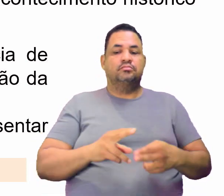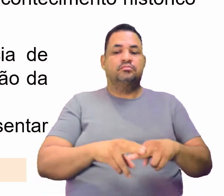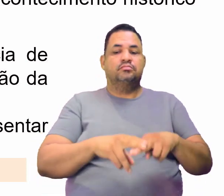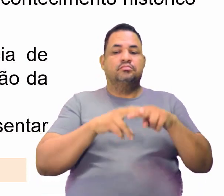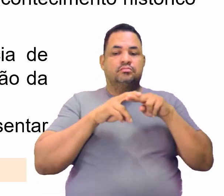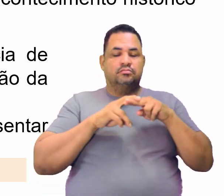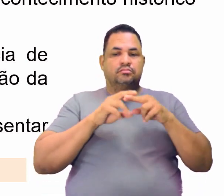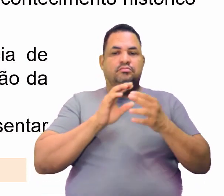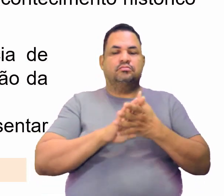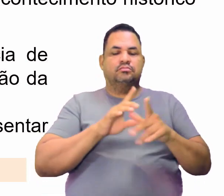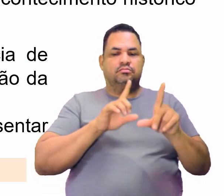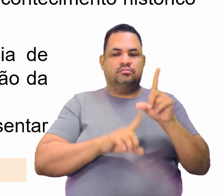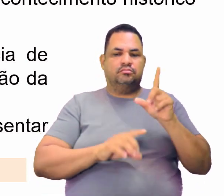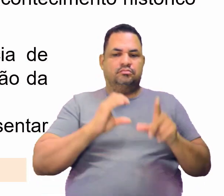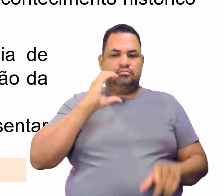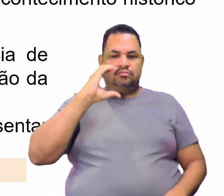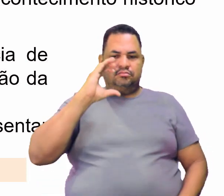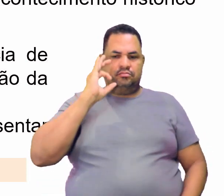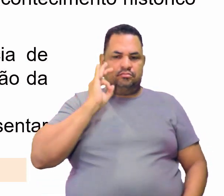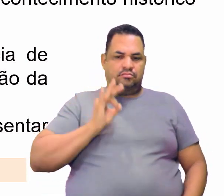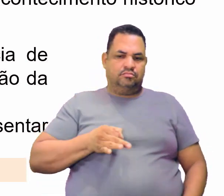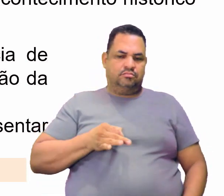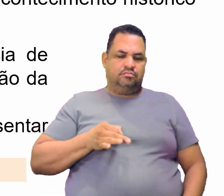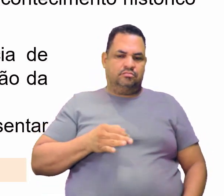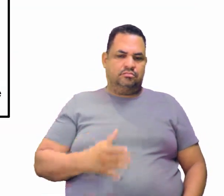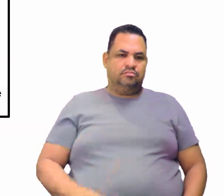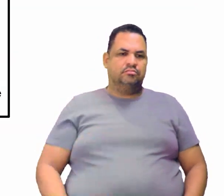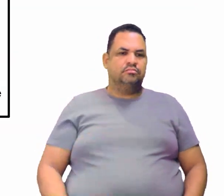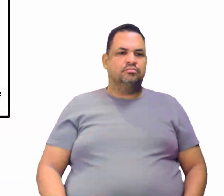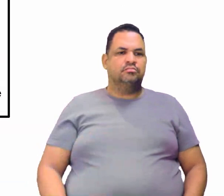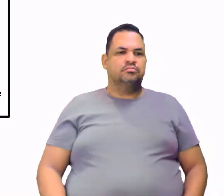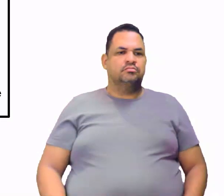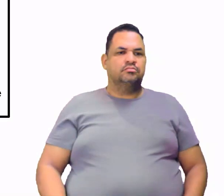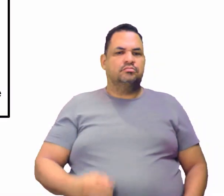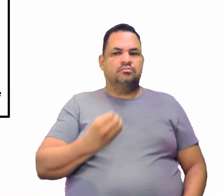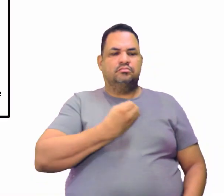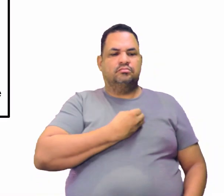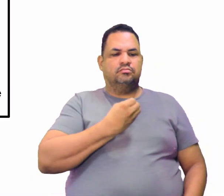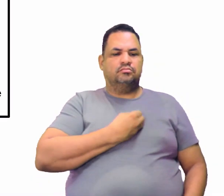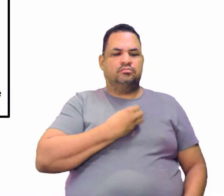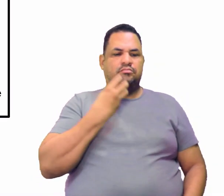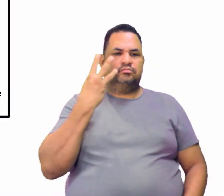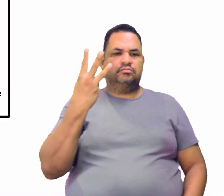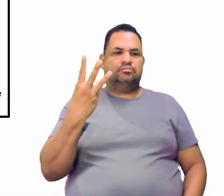que é a letra C. Beleza? Questão 3.